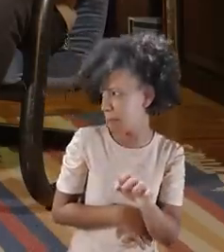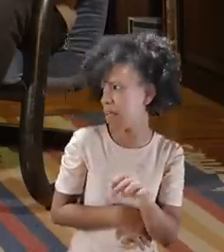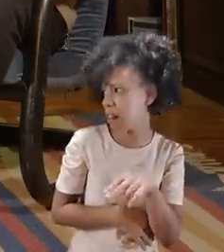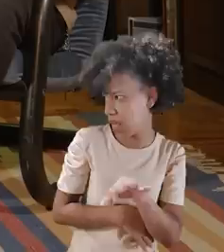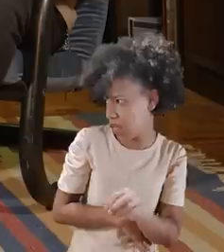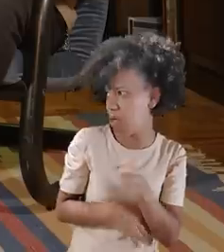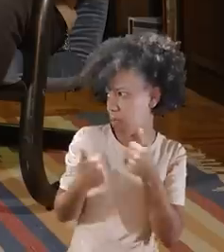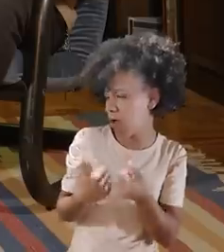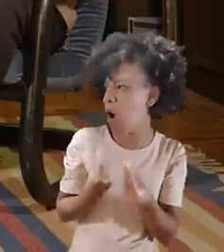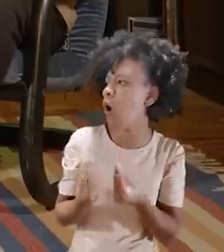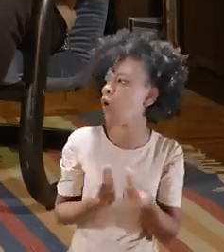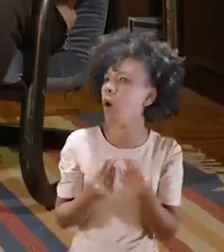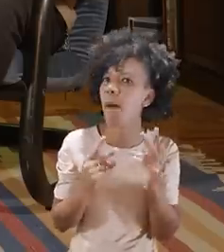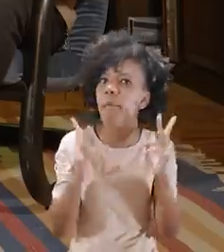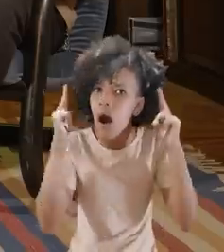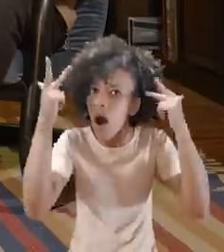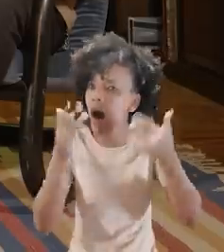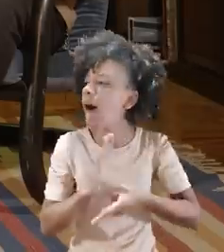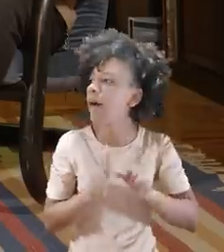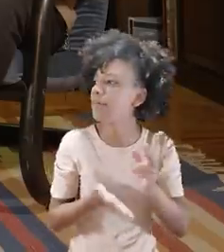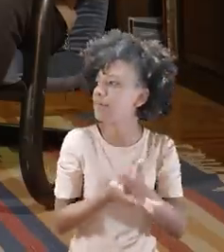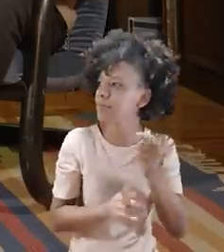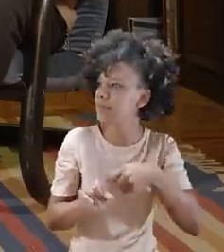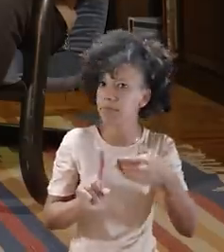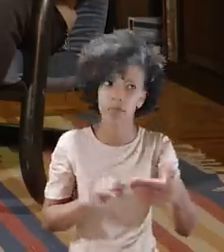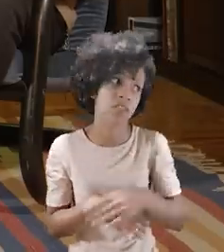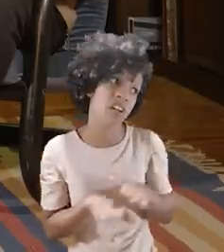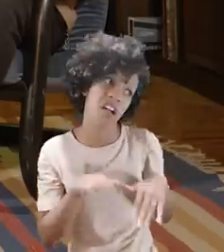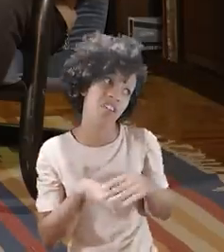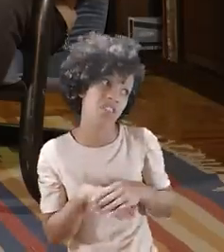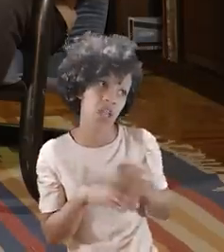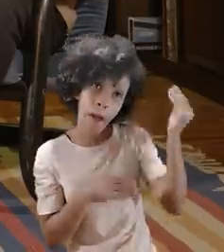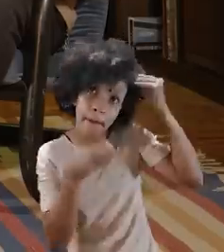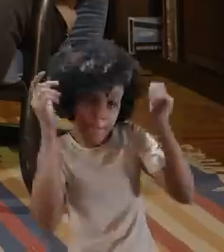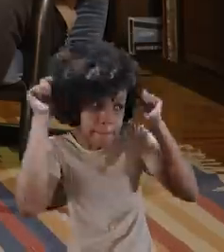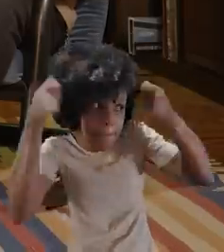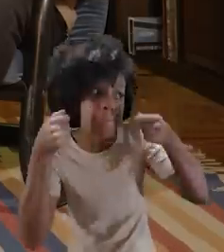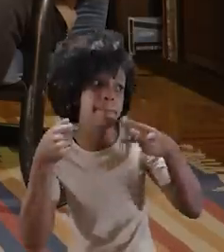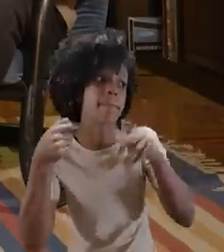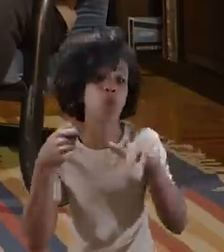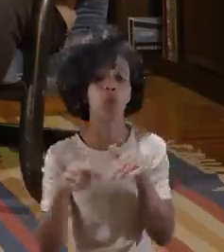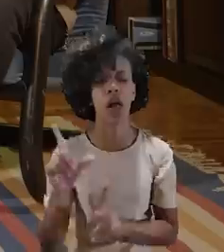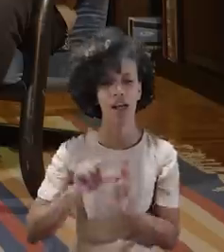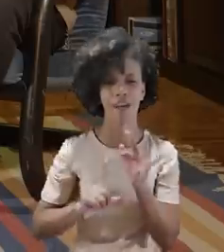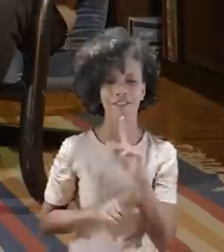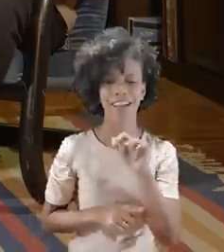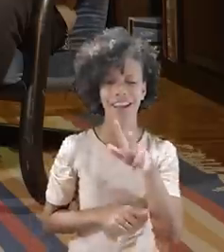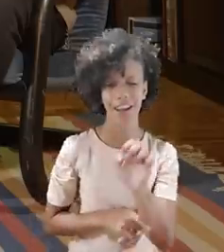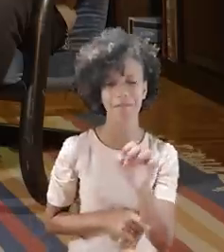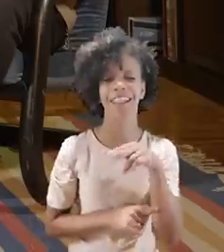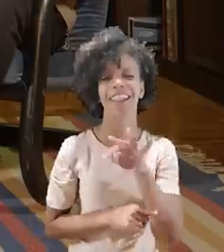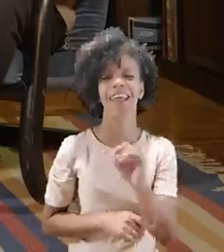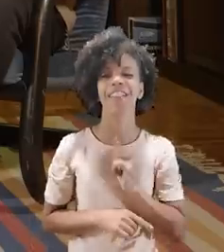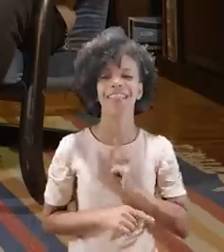bem naquele coisa É como é que fica ainda tem cabelo antes de pintar o cabelo todo mês você vai ver plantio para saber se é uma peruquinha temos um corte em Felipe Neto